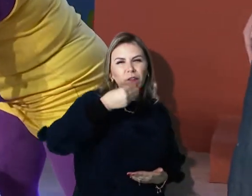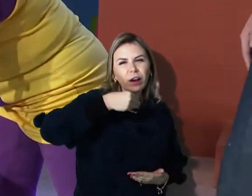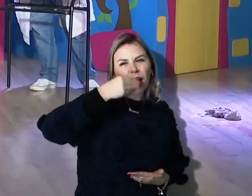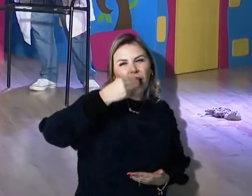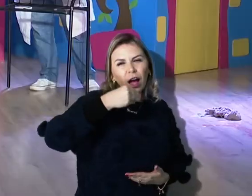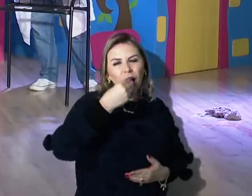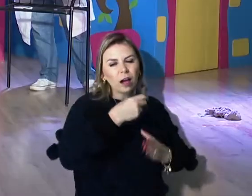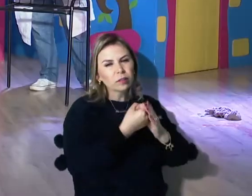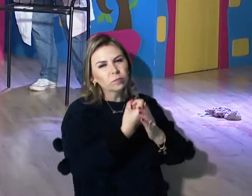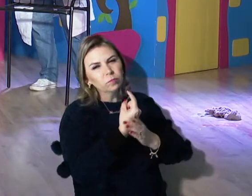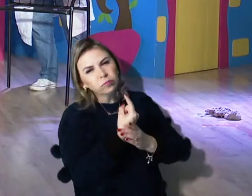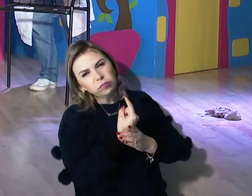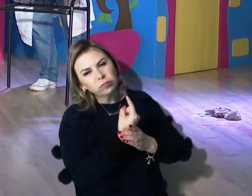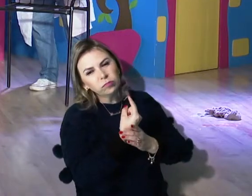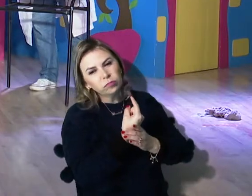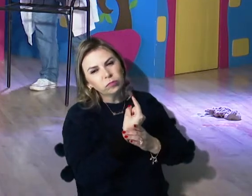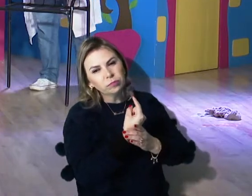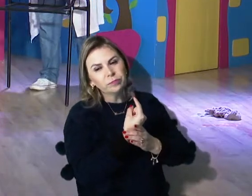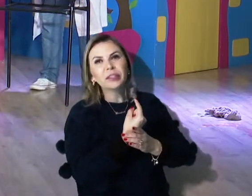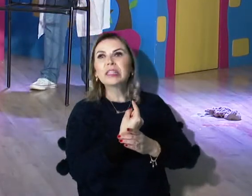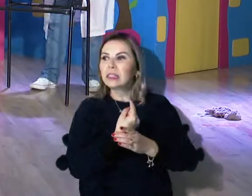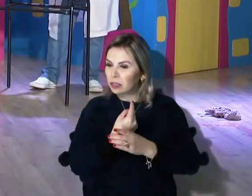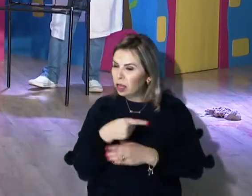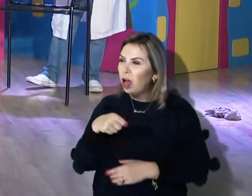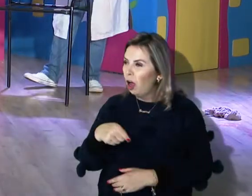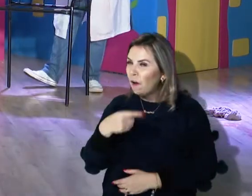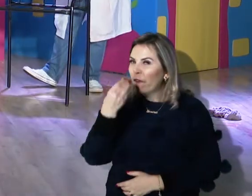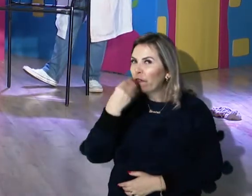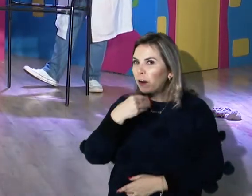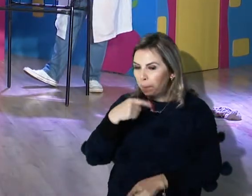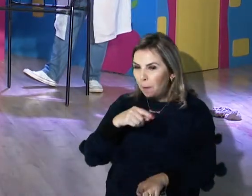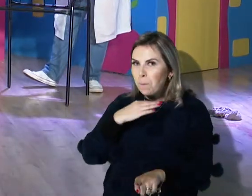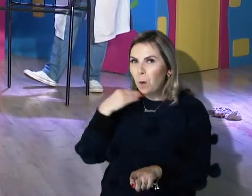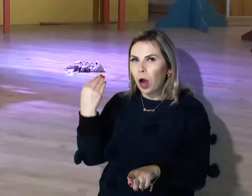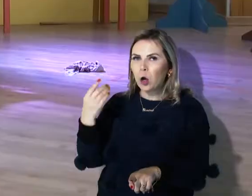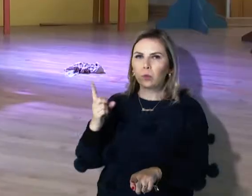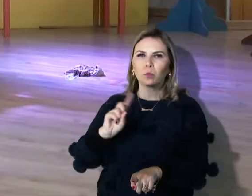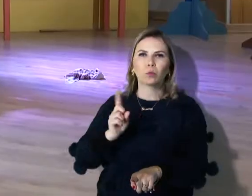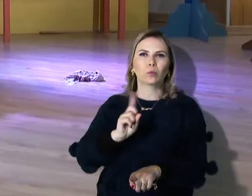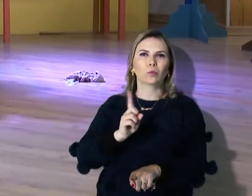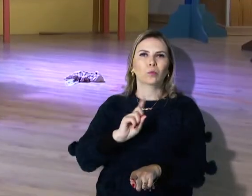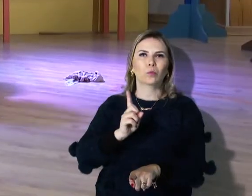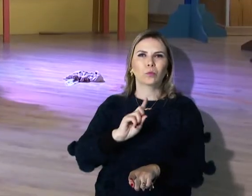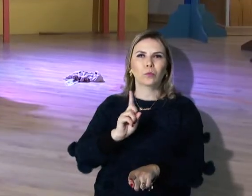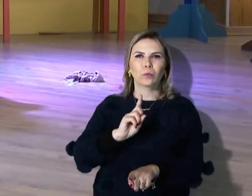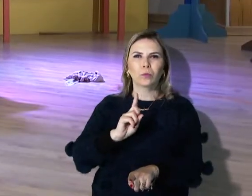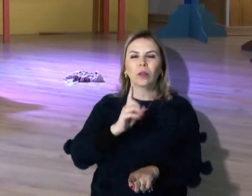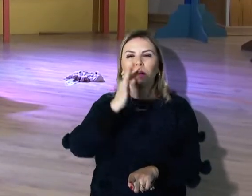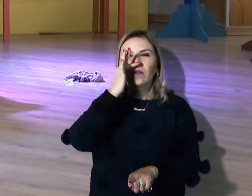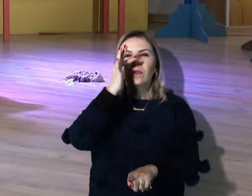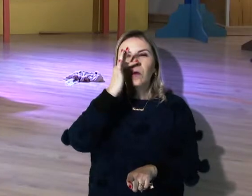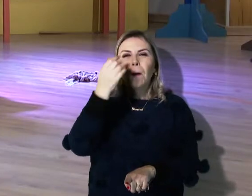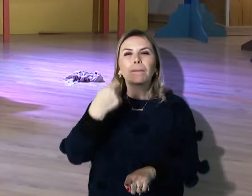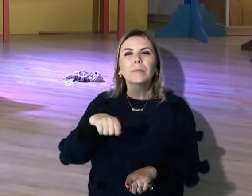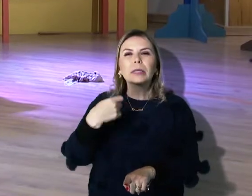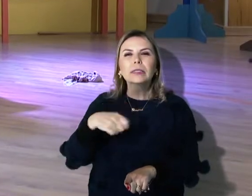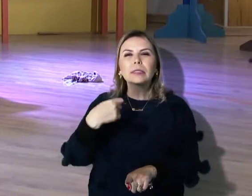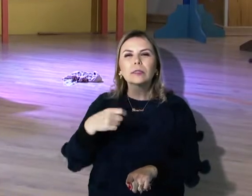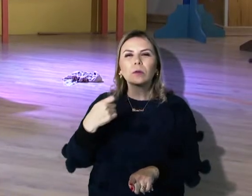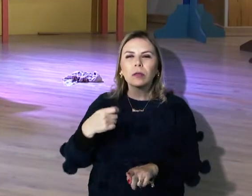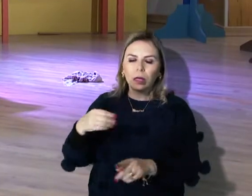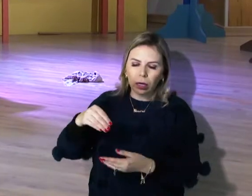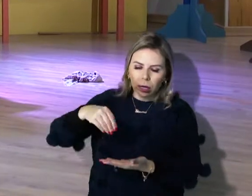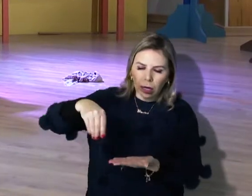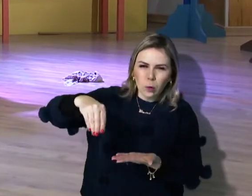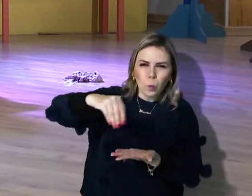fraquinha. Manu, ela tá fraca, mas não está morta. O que a sua plantinha precisa é de adubo pra ela